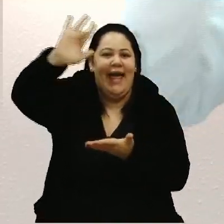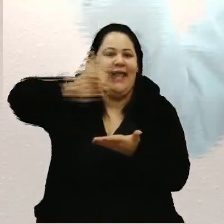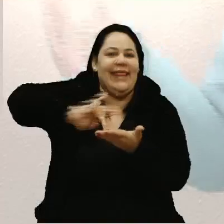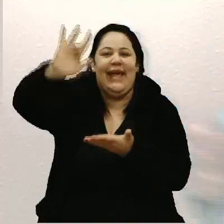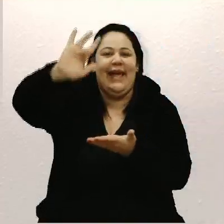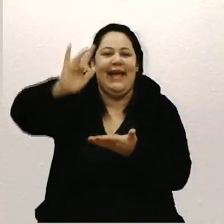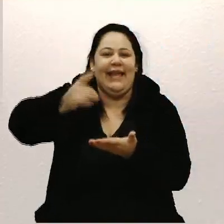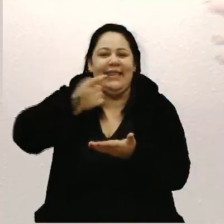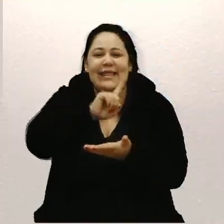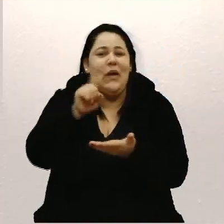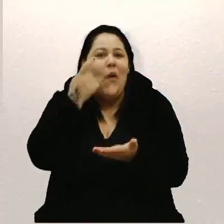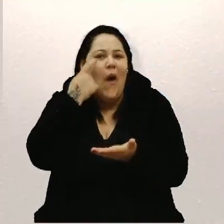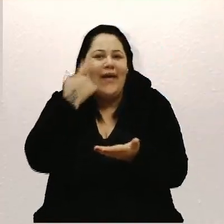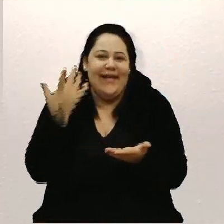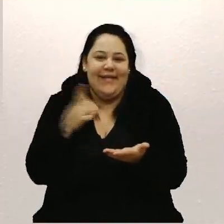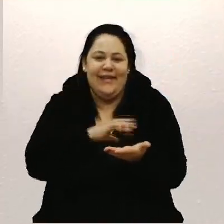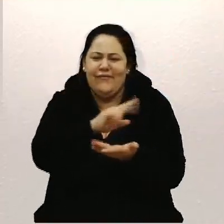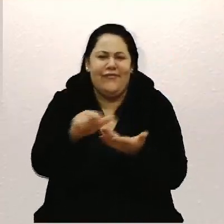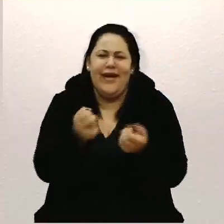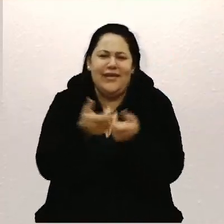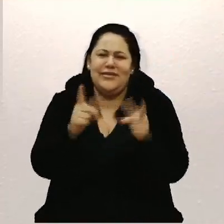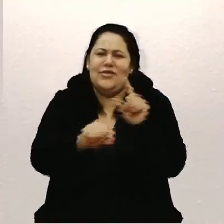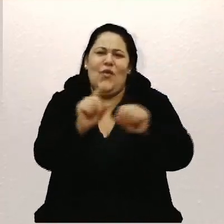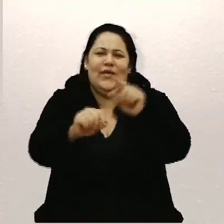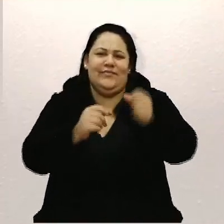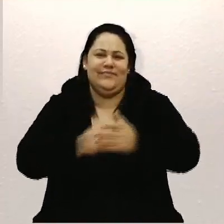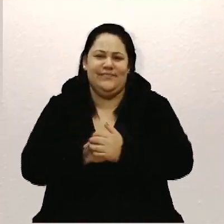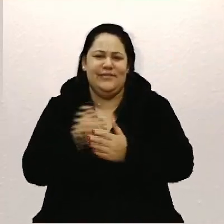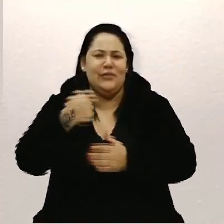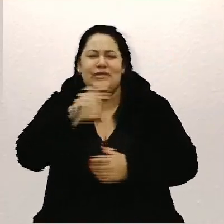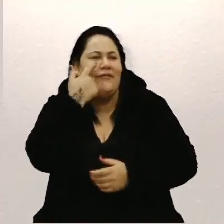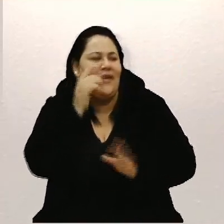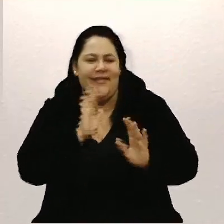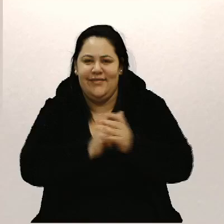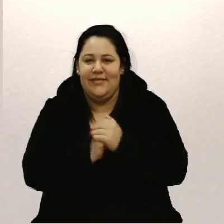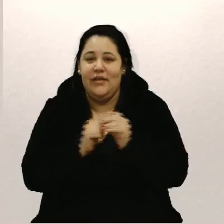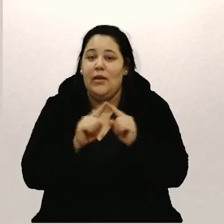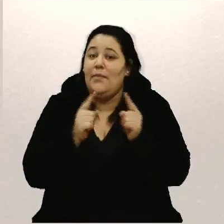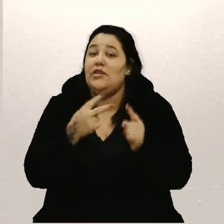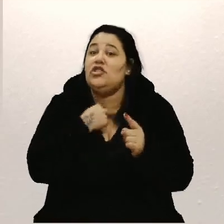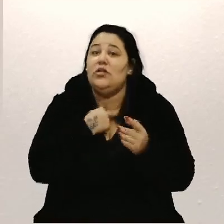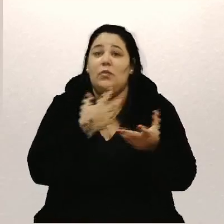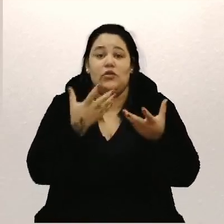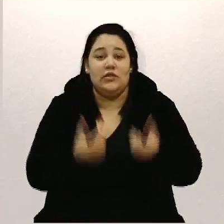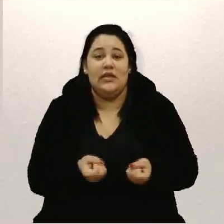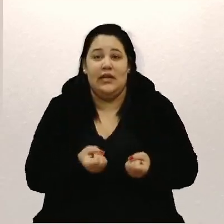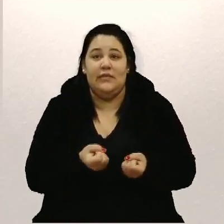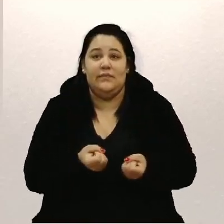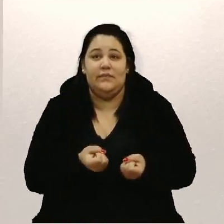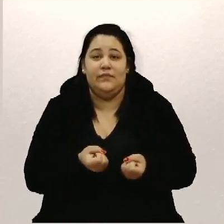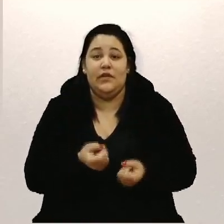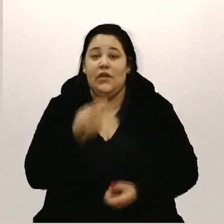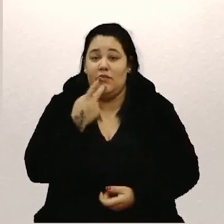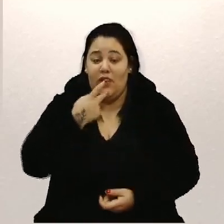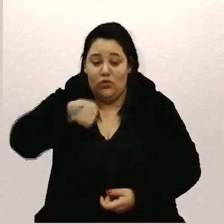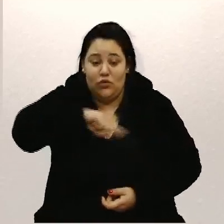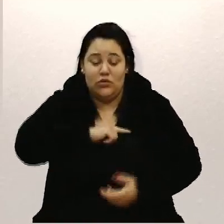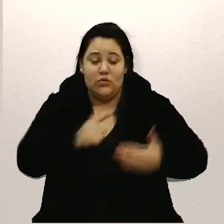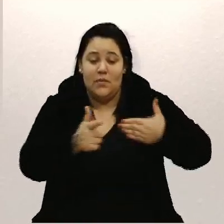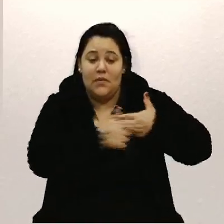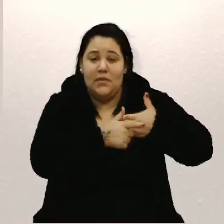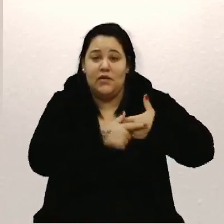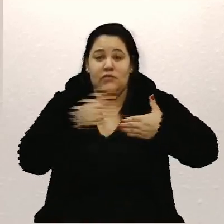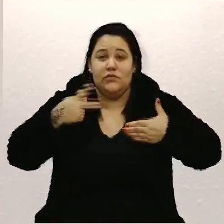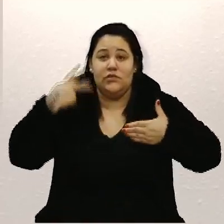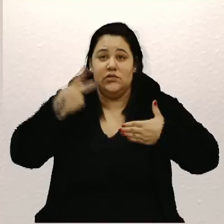cima, enfim, tem uma série de opções. Mas a gente não pode admitir... E isso eu falo nós, como legisladores, inclusive, nós não